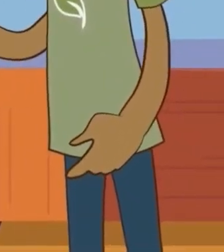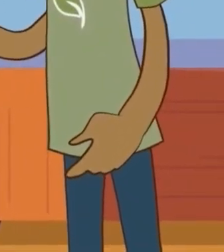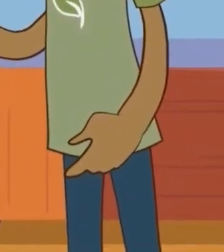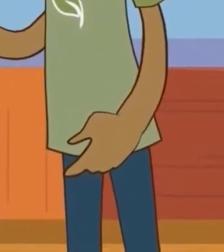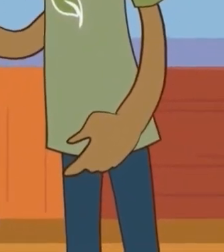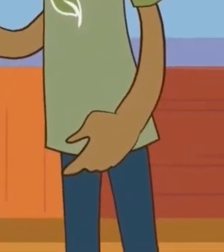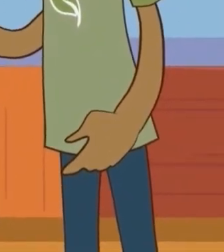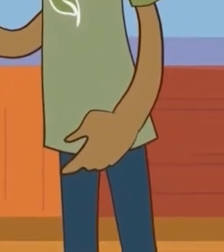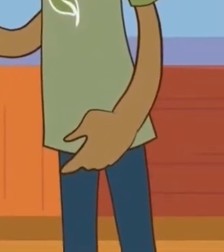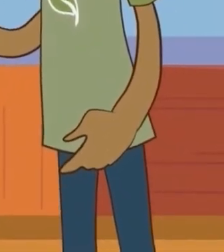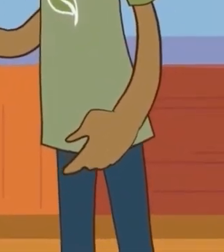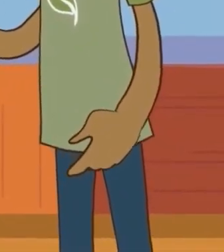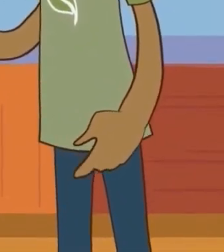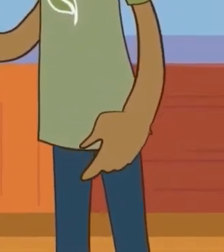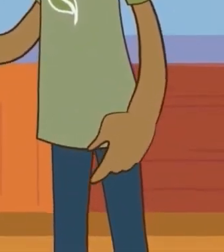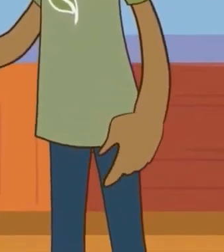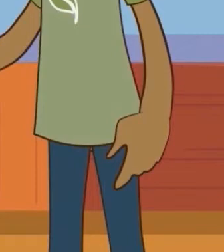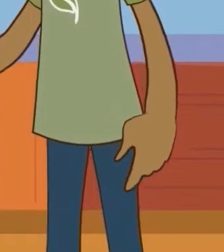It.